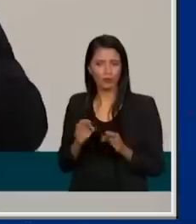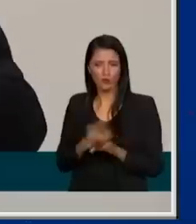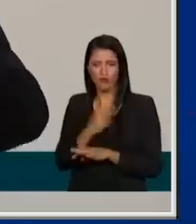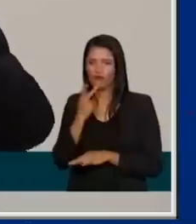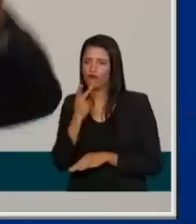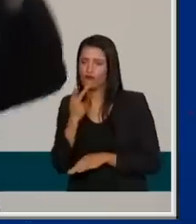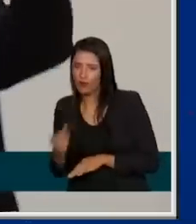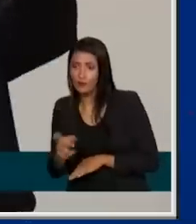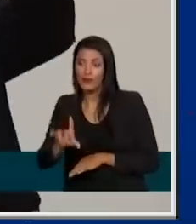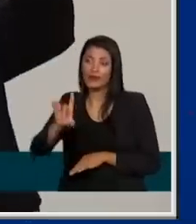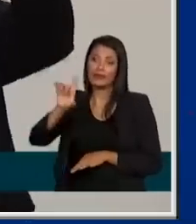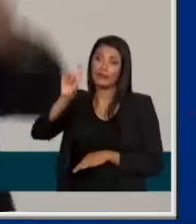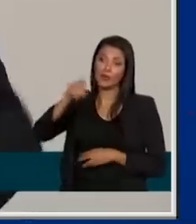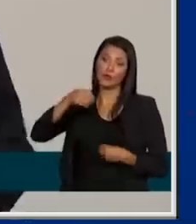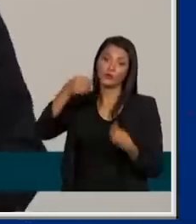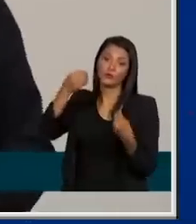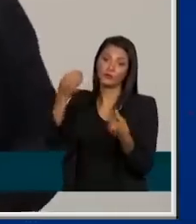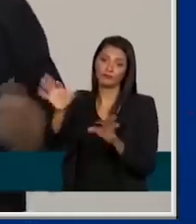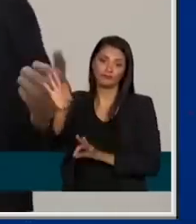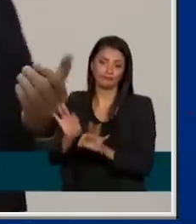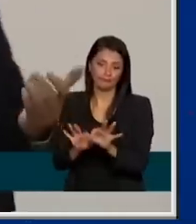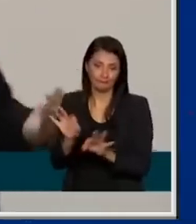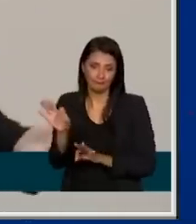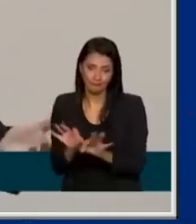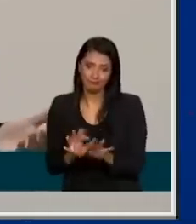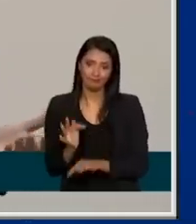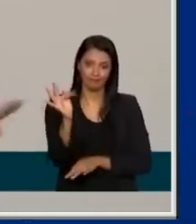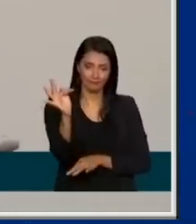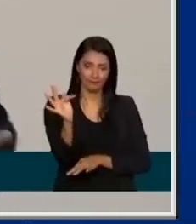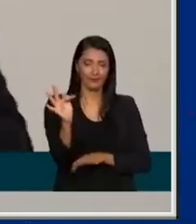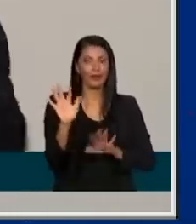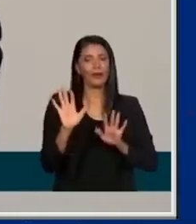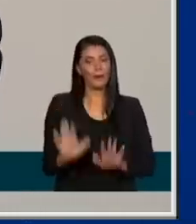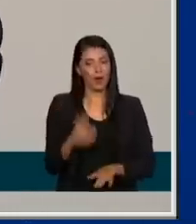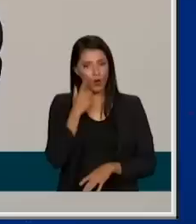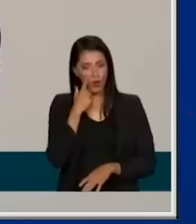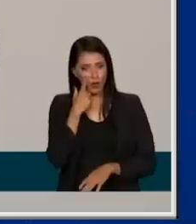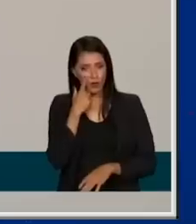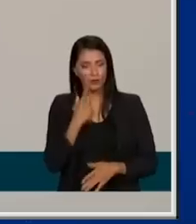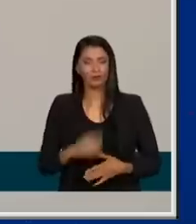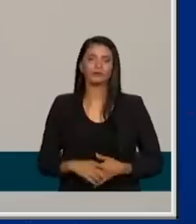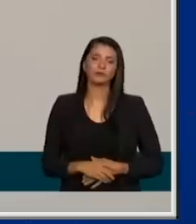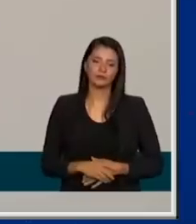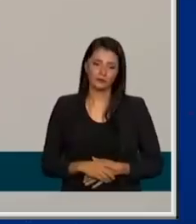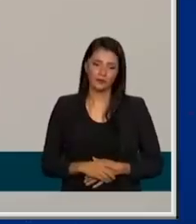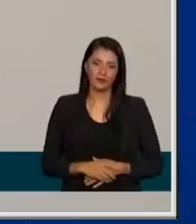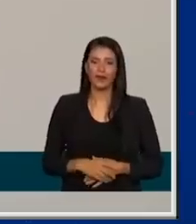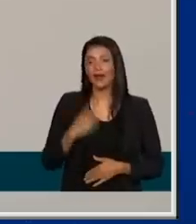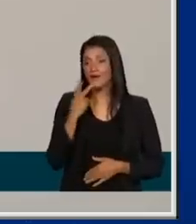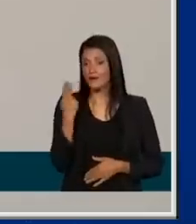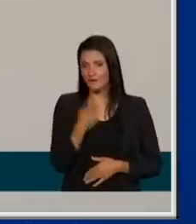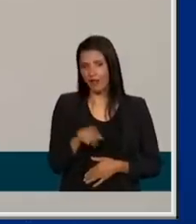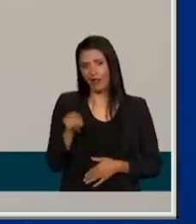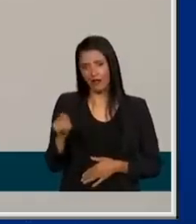eu acho super coerente os dois trabalham aqui é para a união e não vejo nenhum motivo